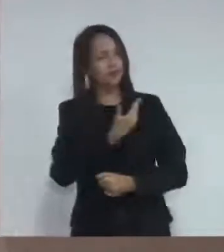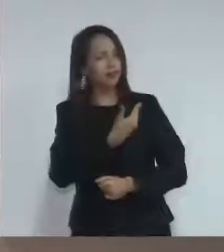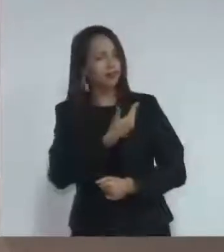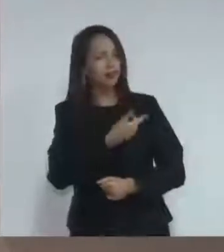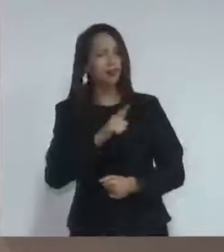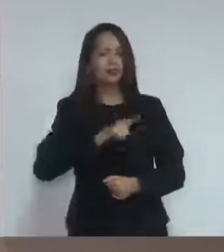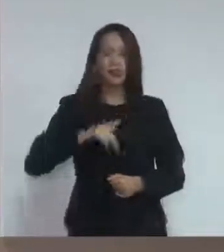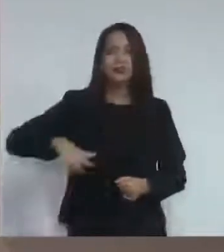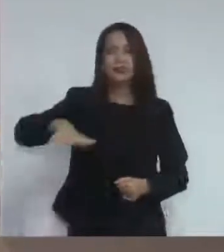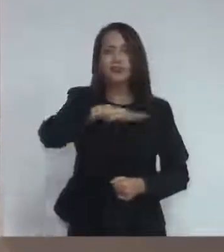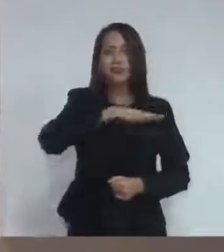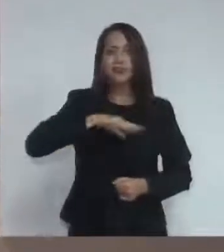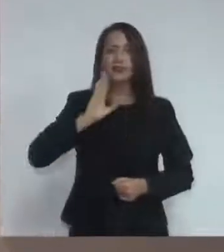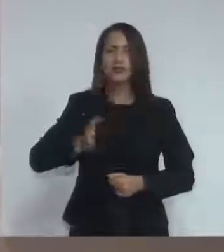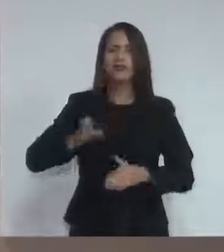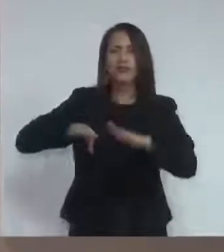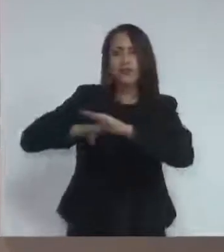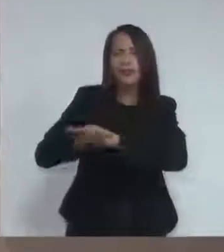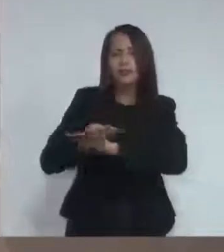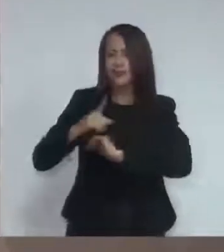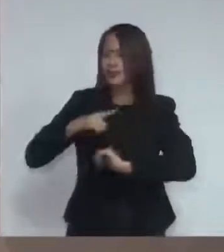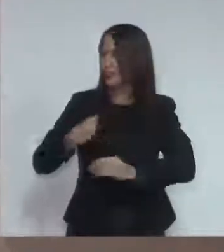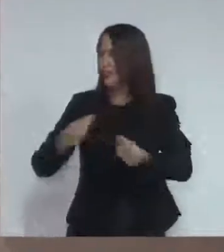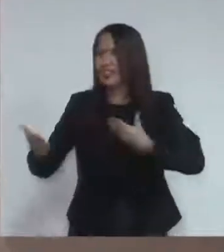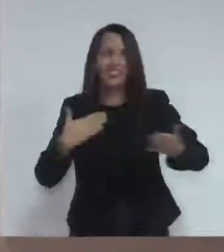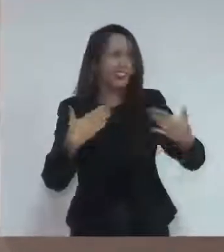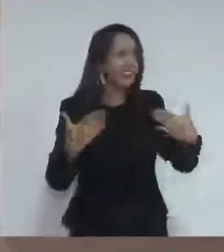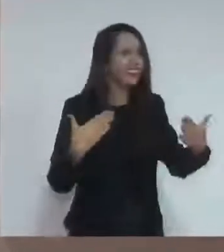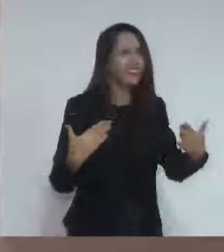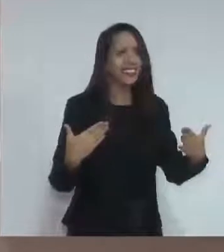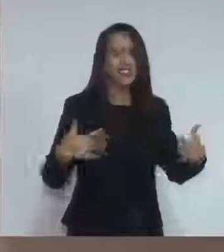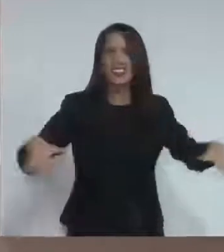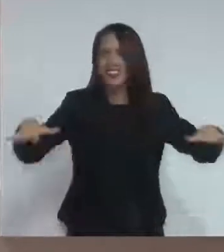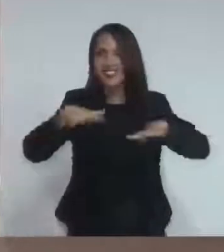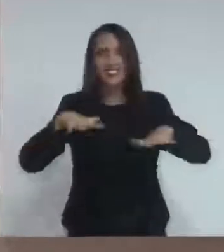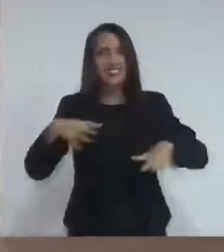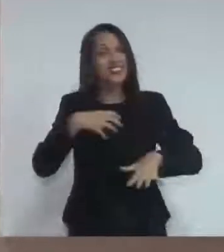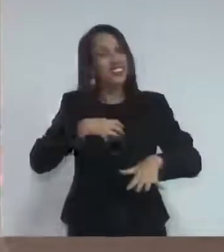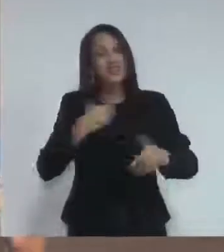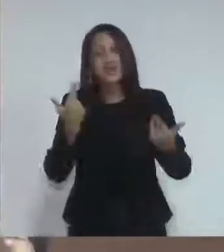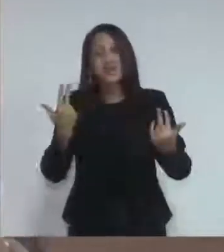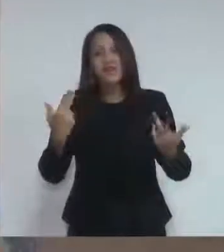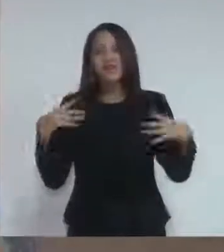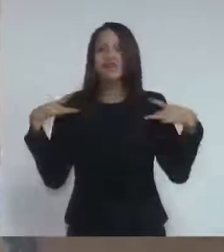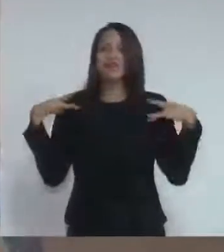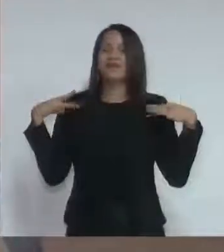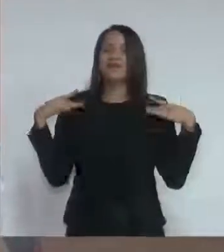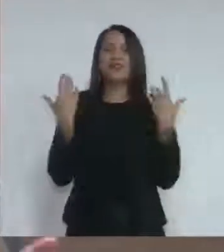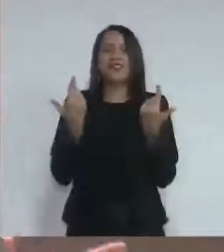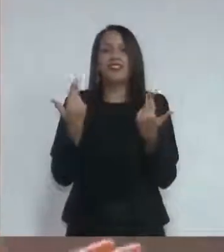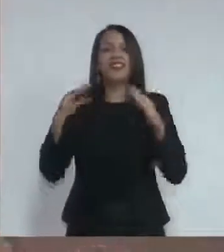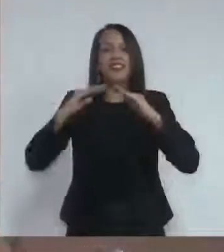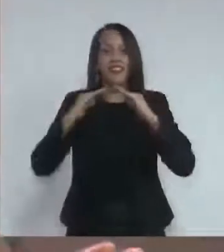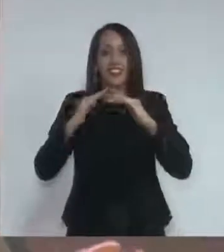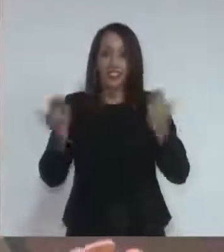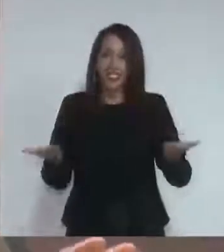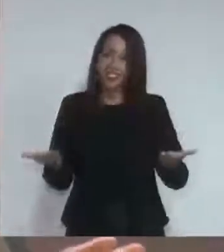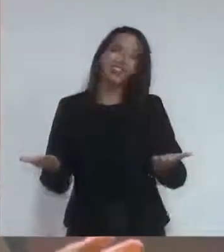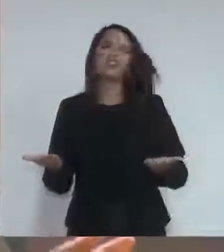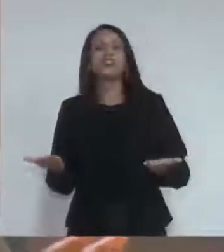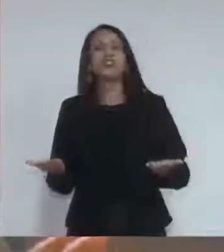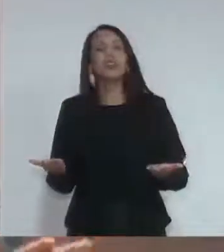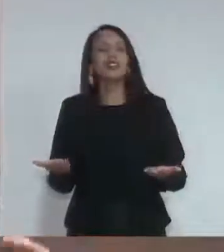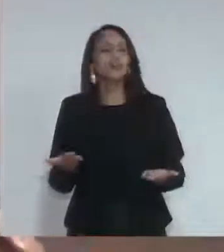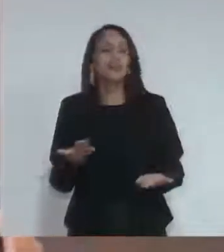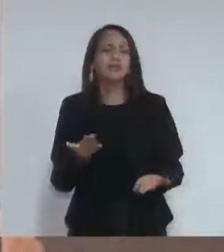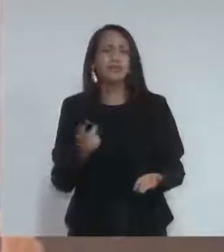seu ambiente, que já é acostumado, ela se sente em casa, ou pelo menos deveria se sentir em casa. Então não me venha com